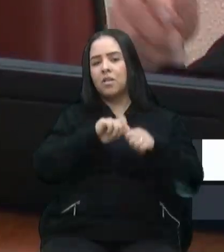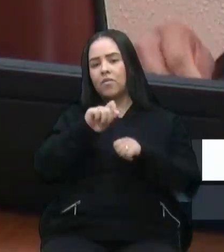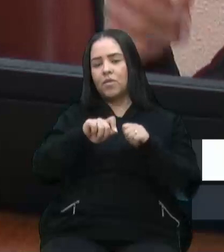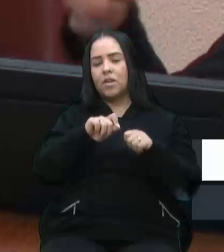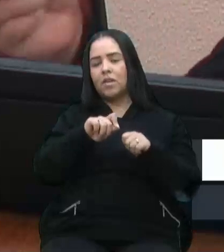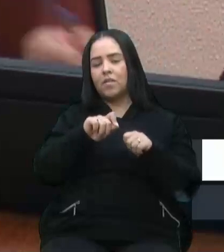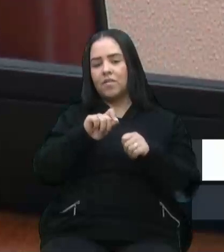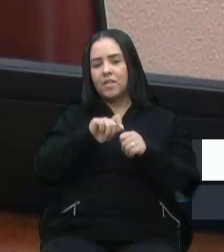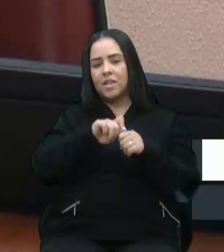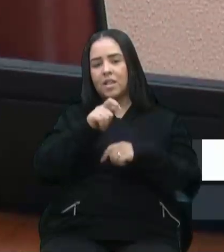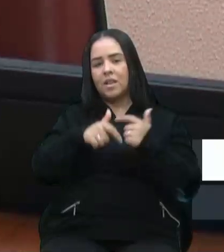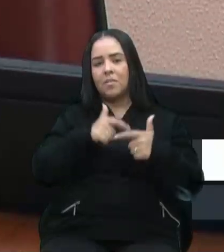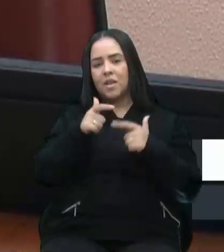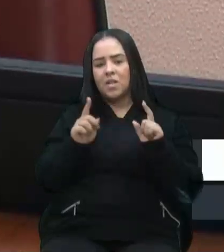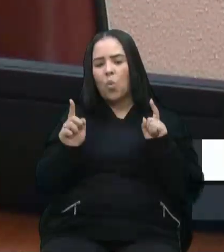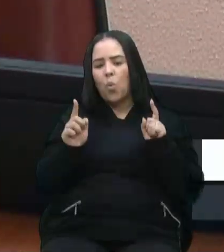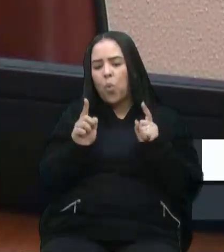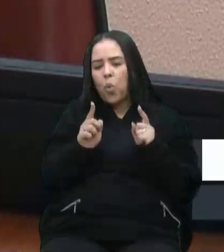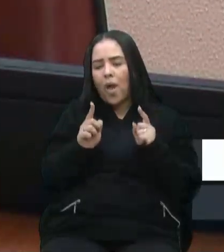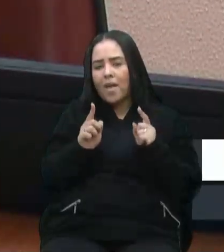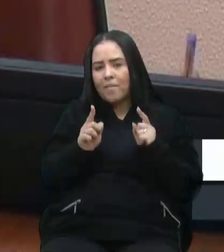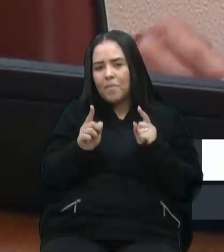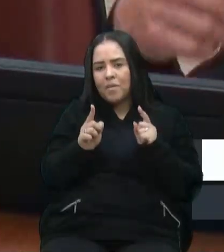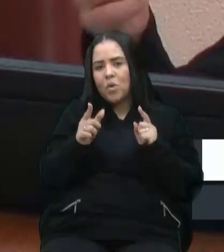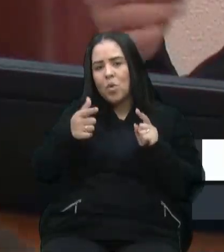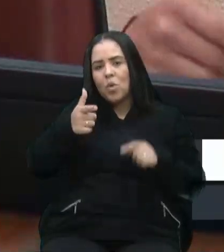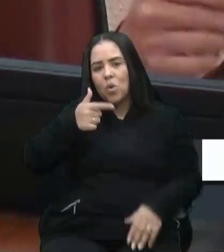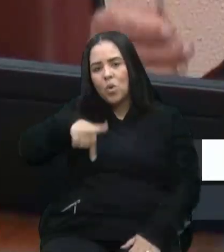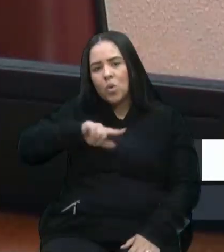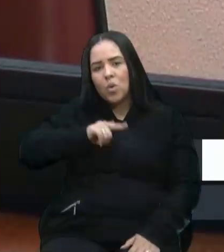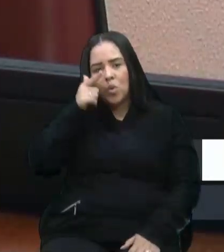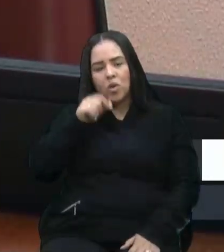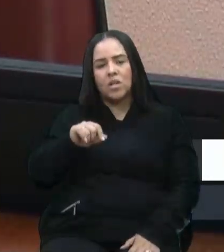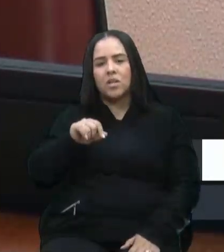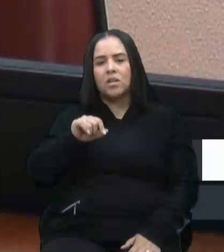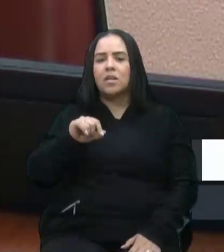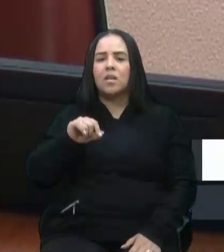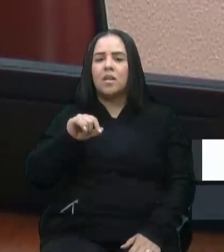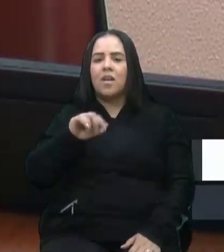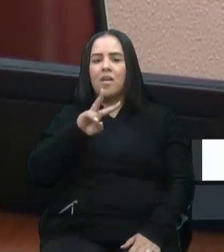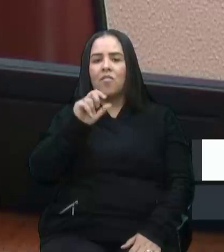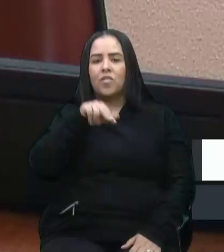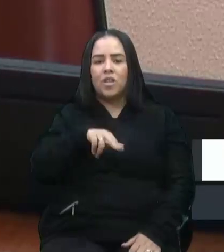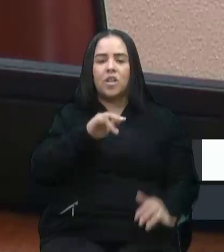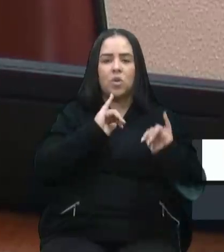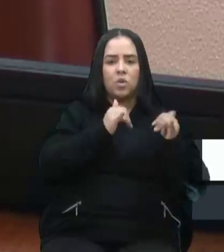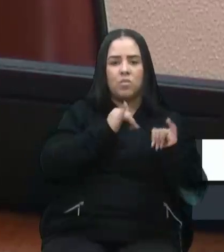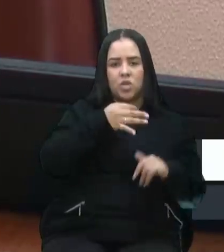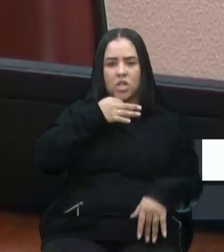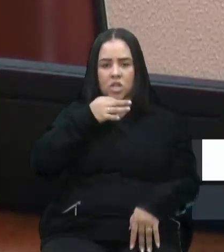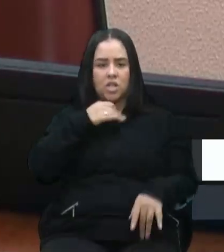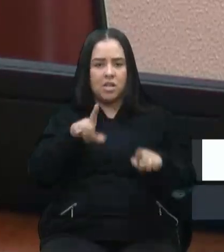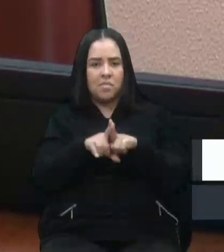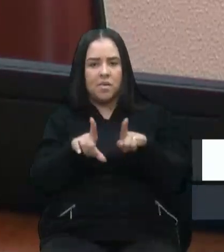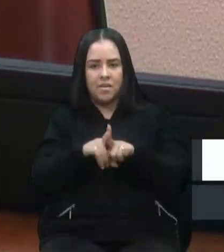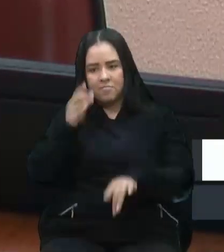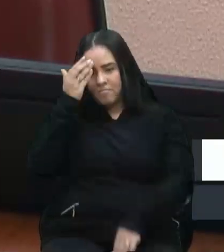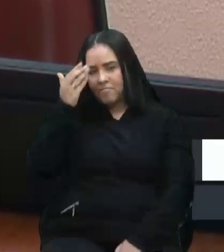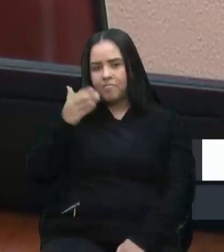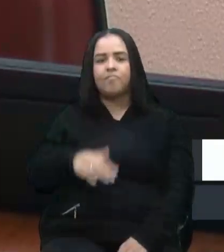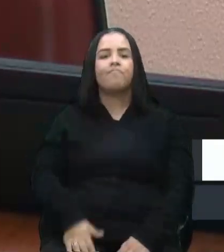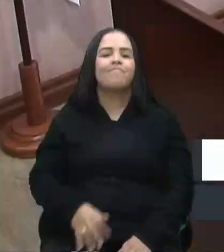asfaltar aquele pedacinho tão pequeno que tem ali, para nós poder estar transitando ali as vans e os ônibus de Caxias do Sul. Obrigado. Com